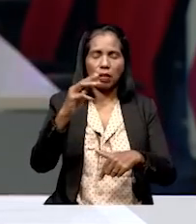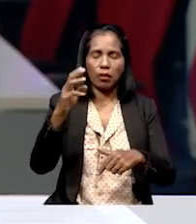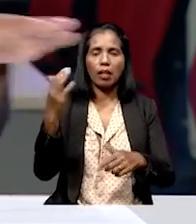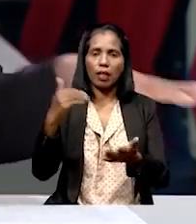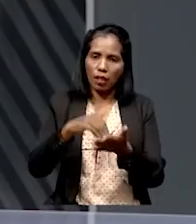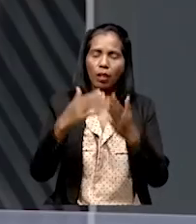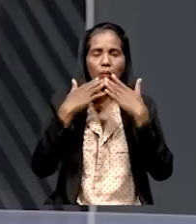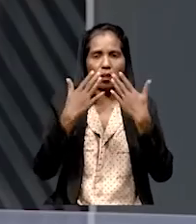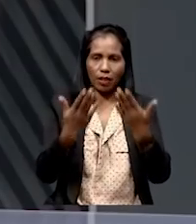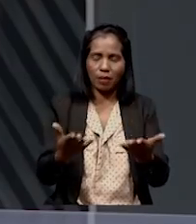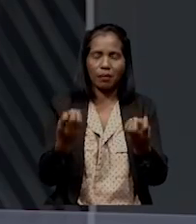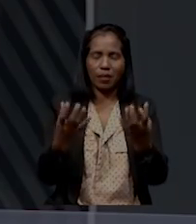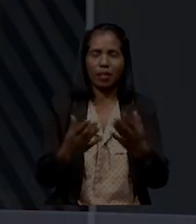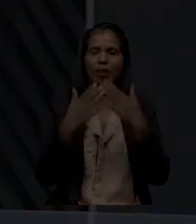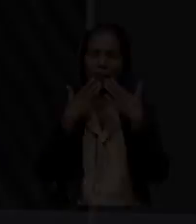Obrigado. Obrigado. Obrigado. Obrigado. Obrigado. Obrigado.